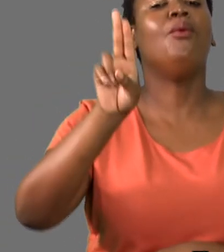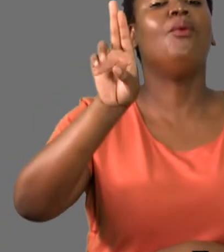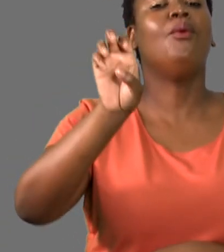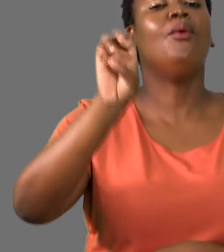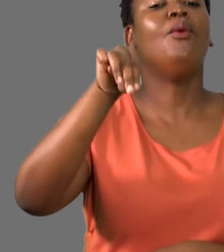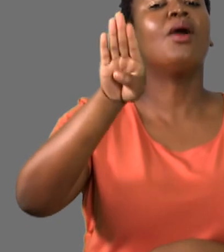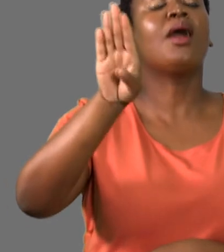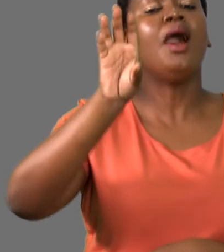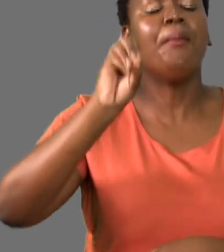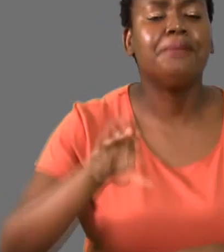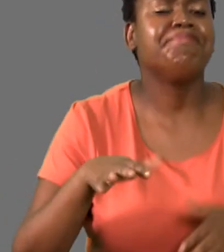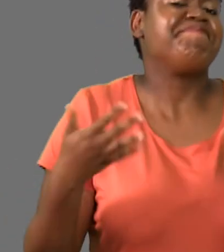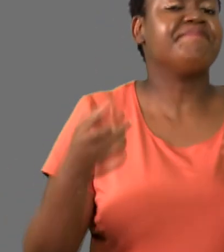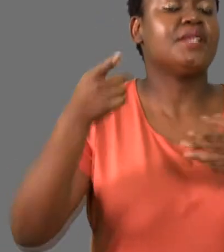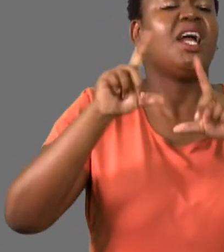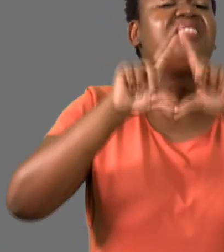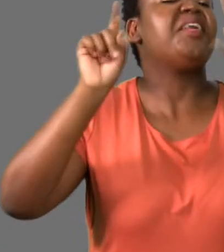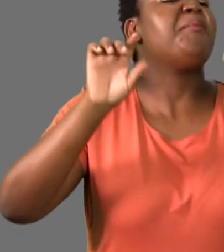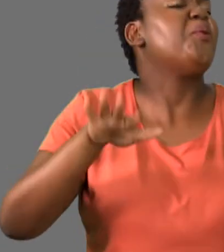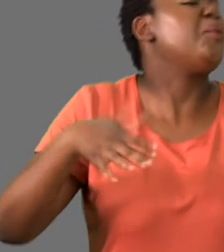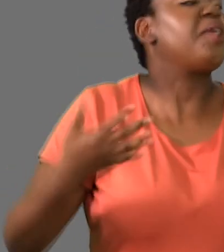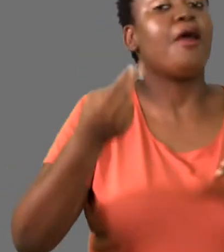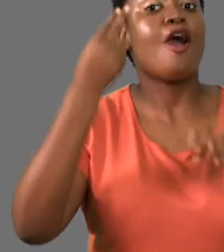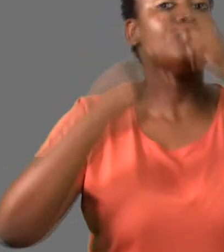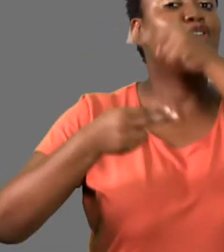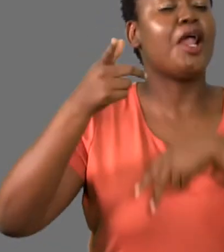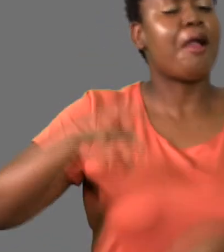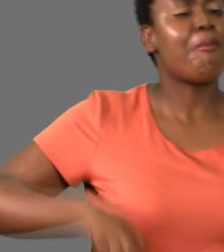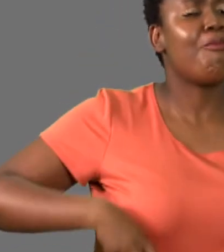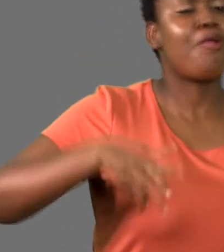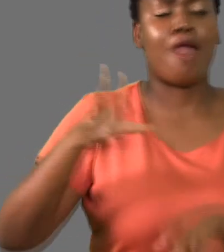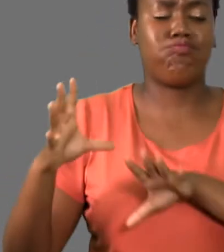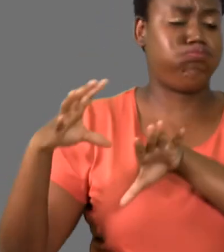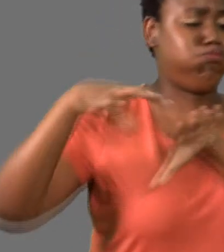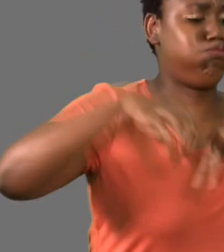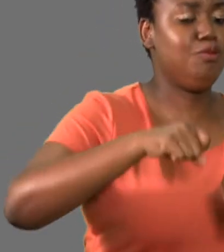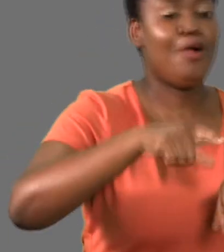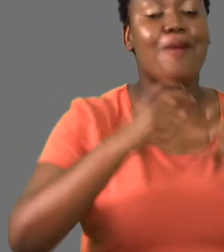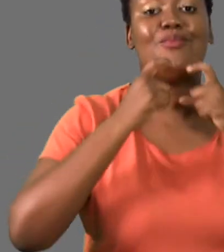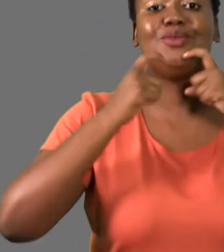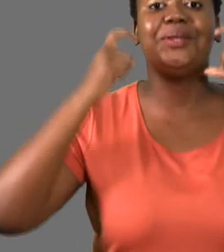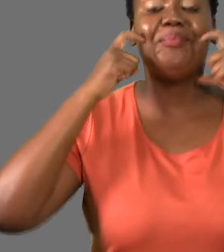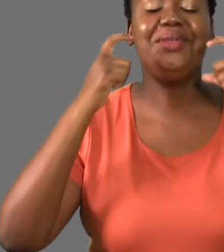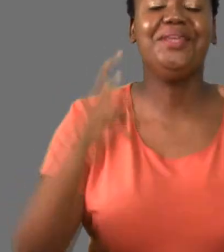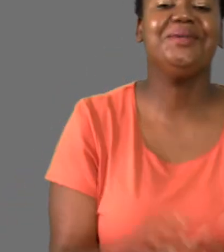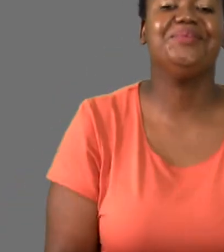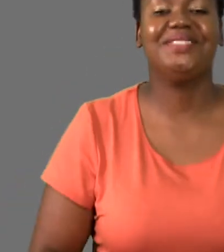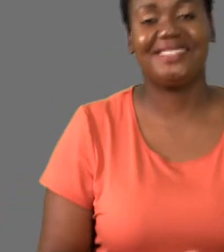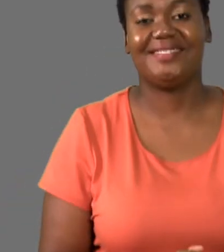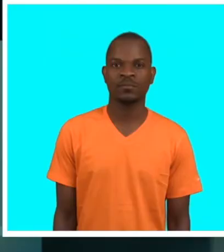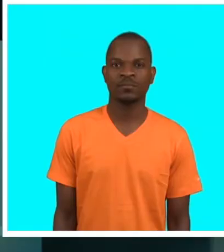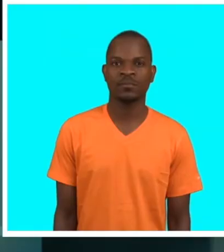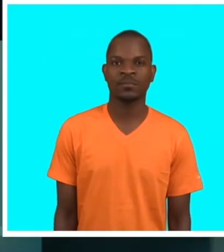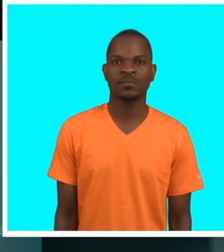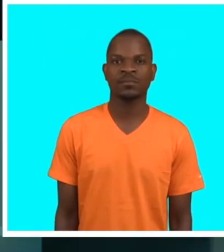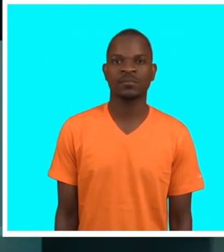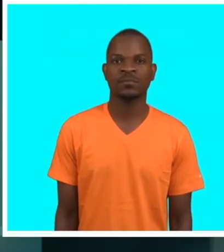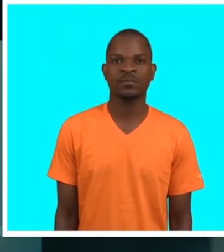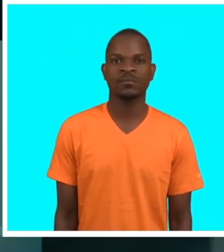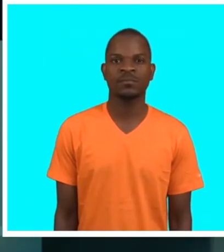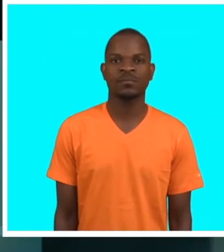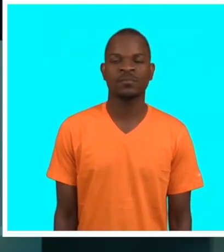Chiquembo. Ambos filmes retratam a história do período colonial em Moçambique. Filmes